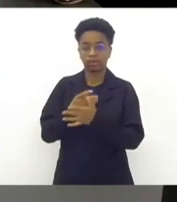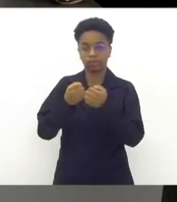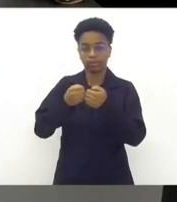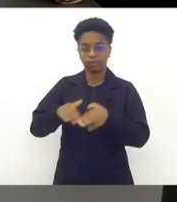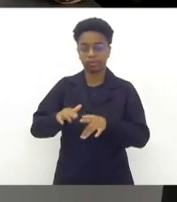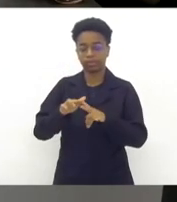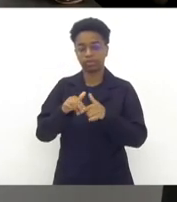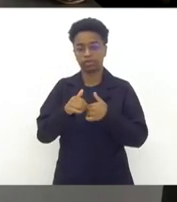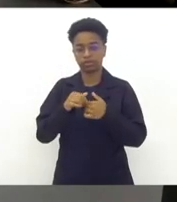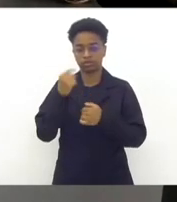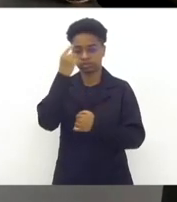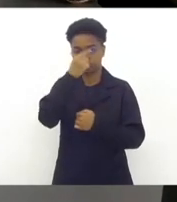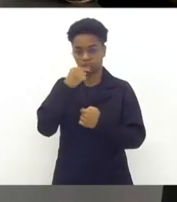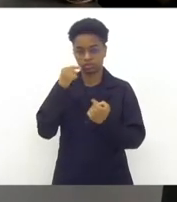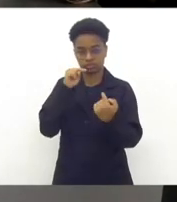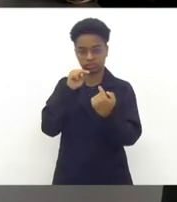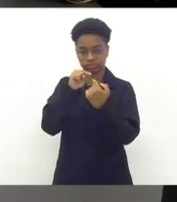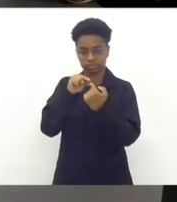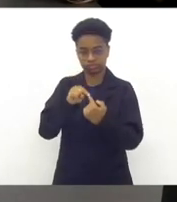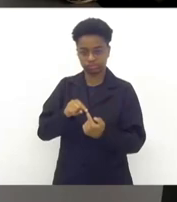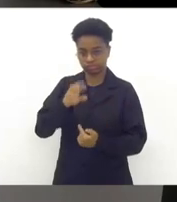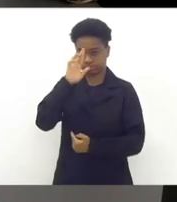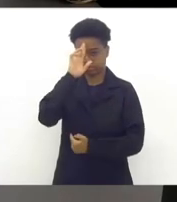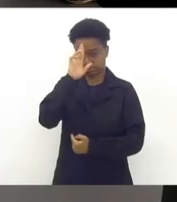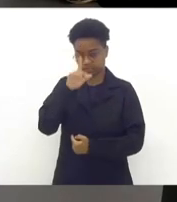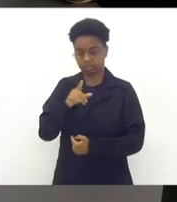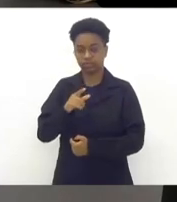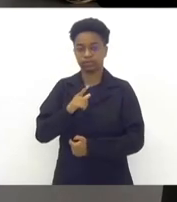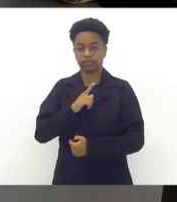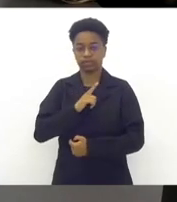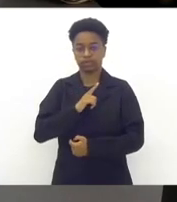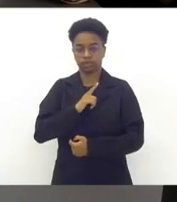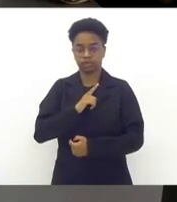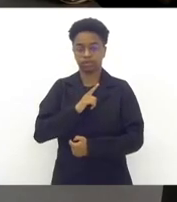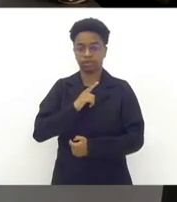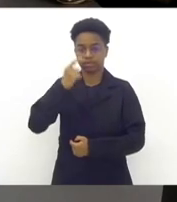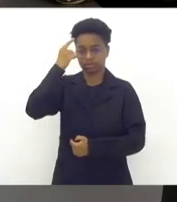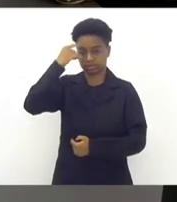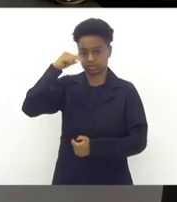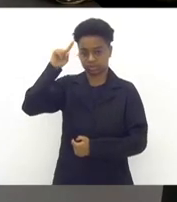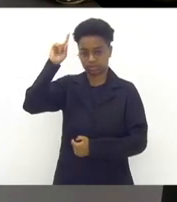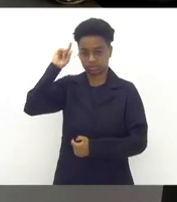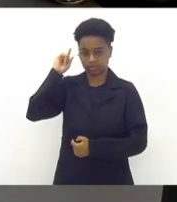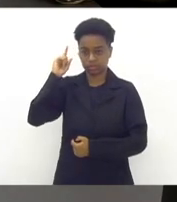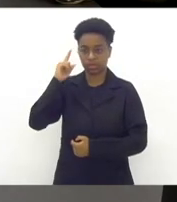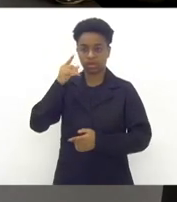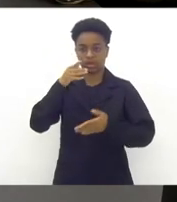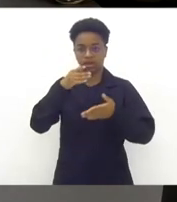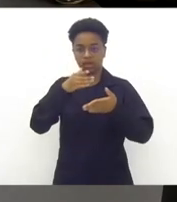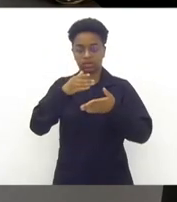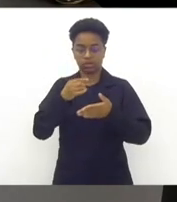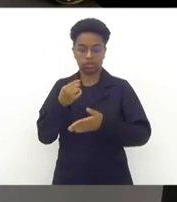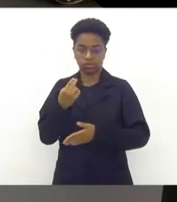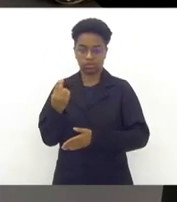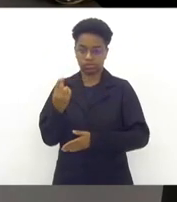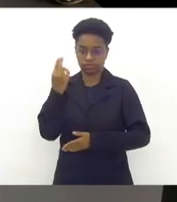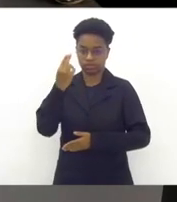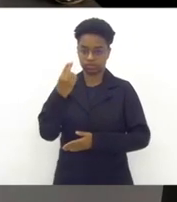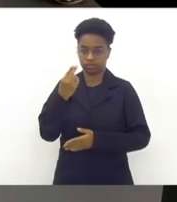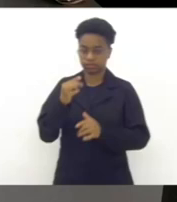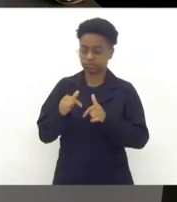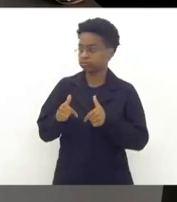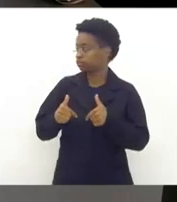fotográfico equivocado. Nós tivemos aí na última semana o impedimento de realizar